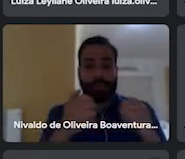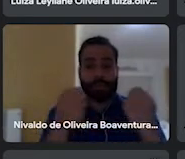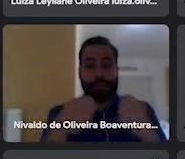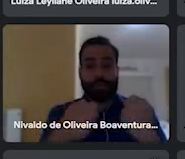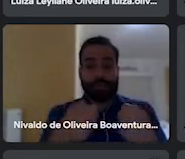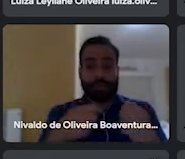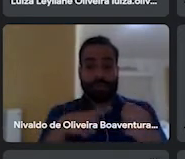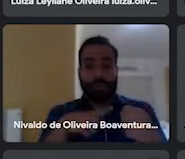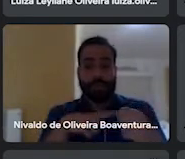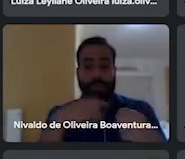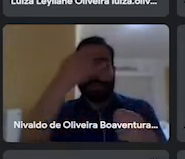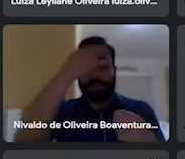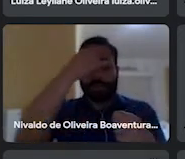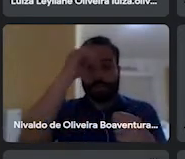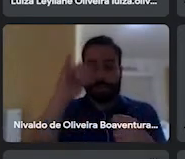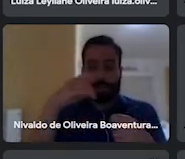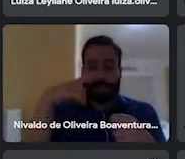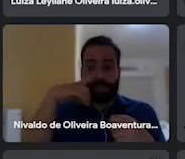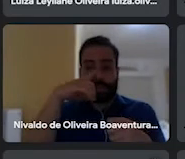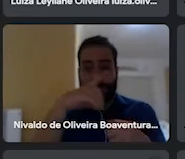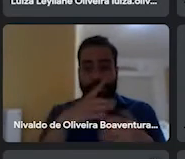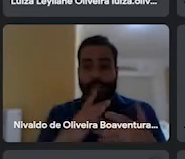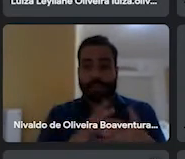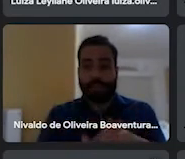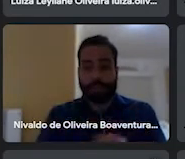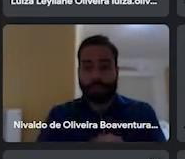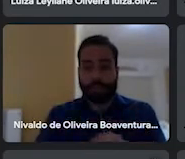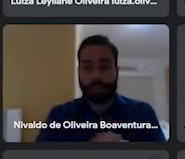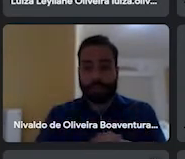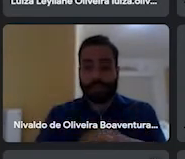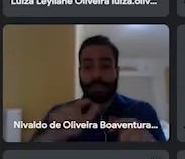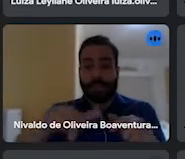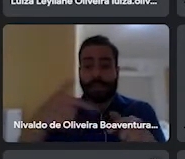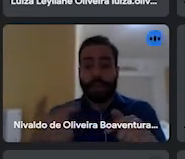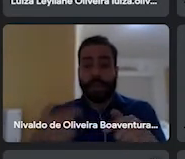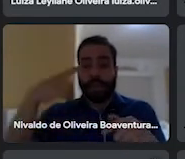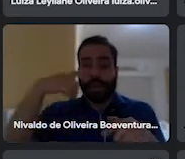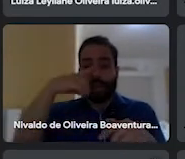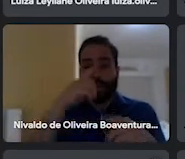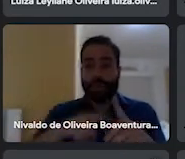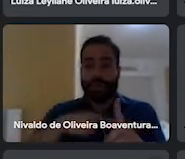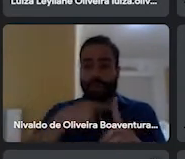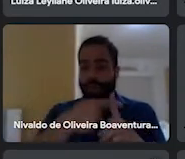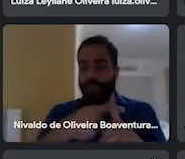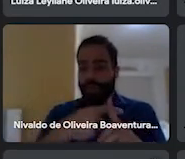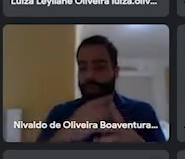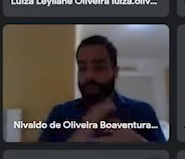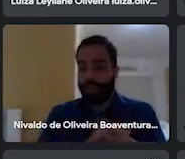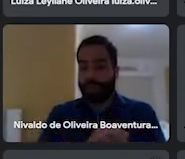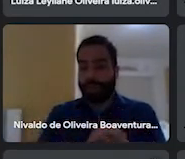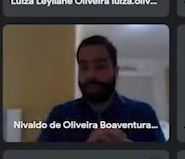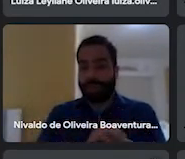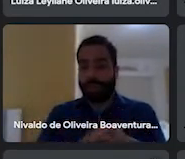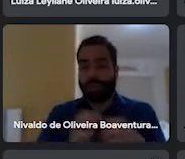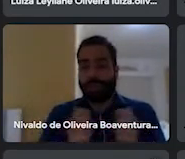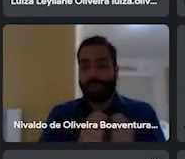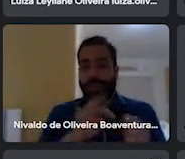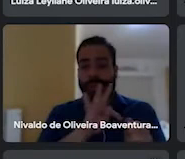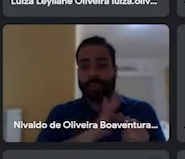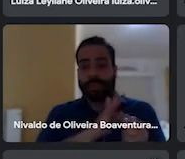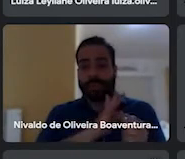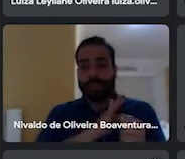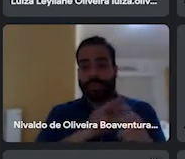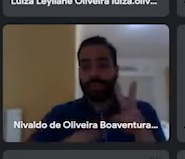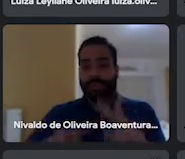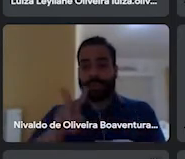riscos e de outros riscos adicionais, mediante técnicas de análise de risco, de